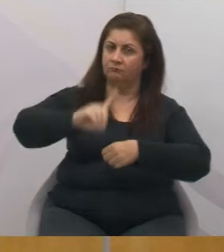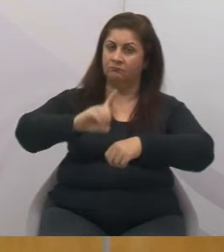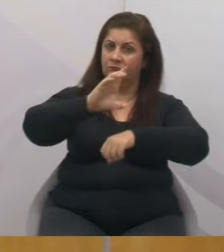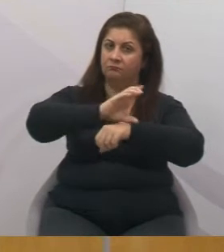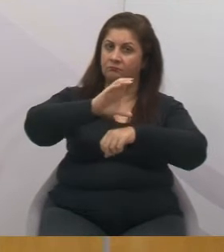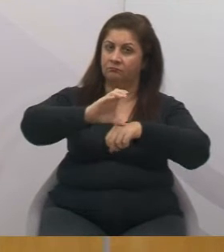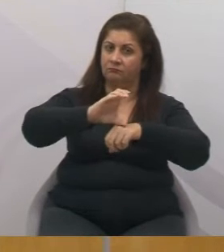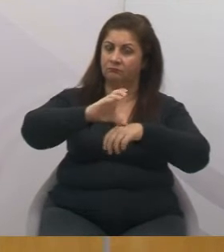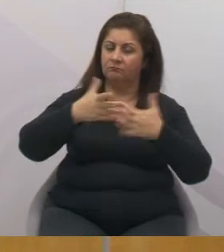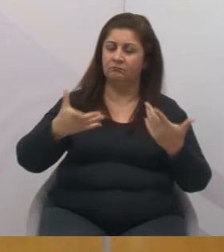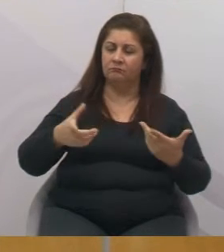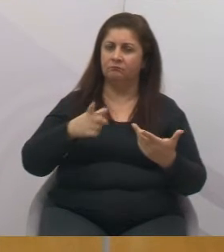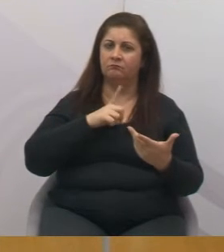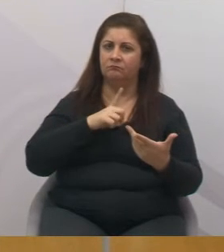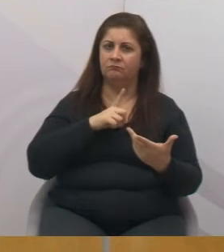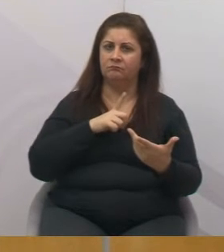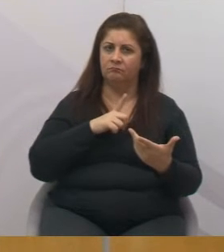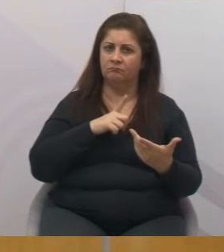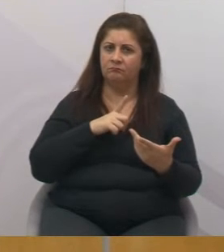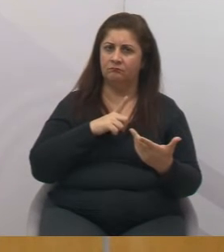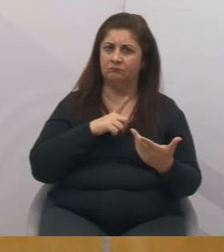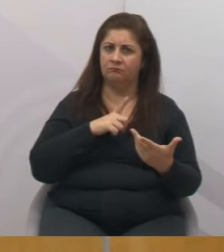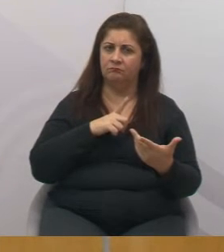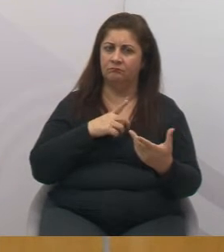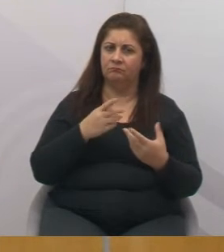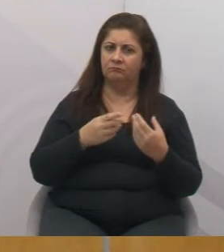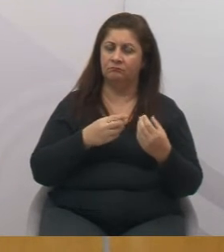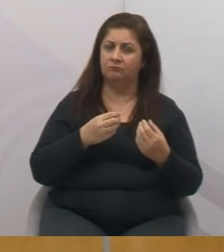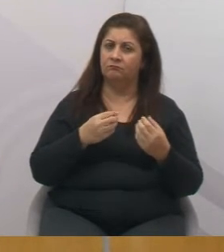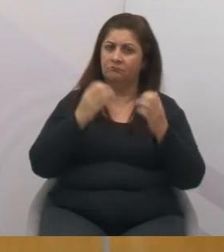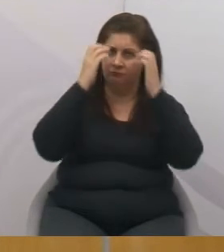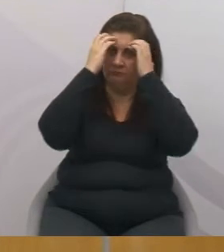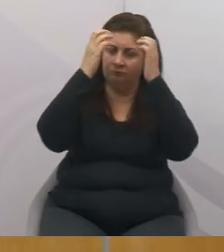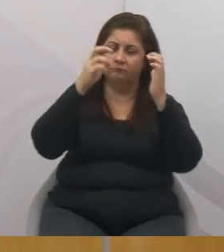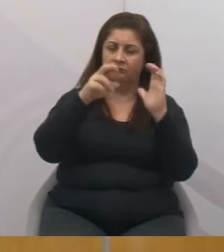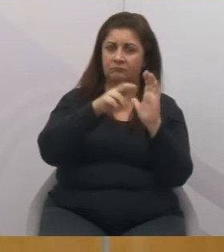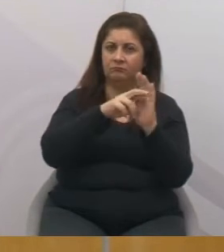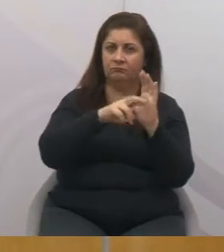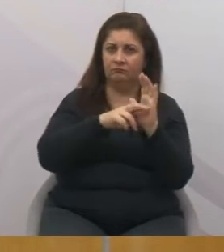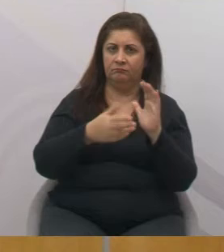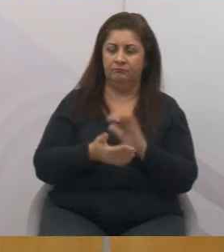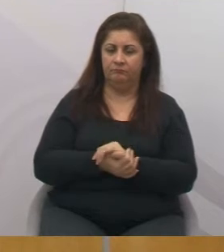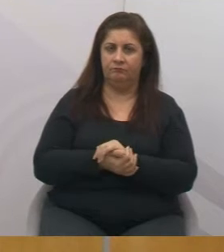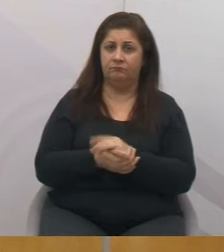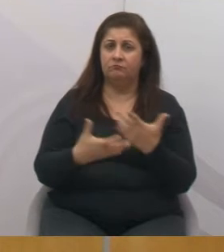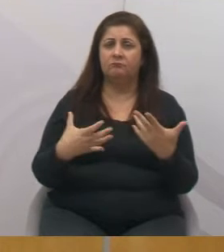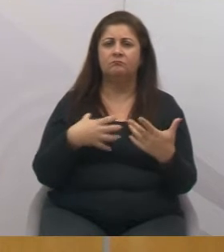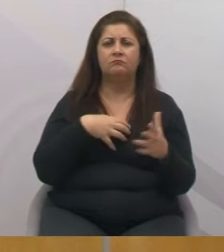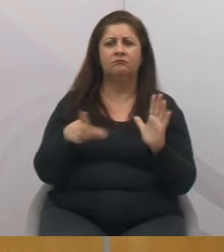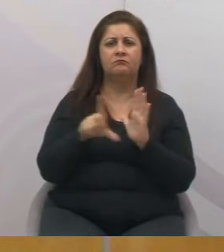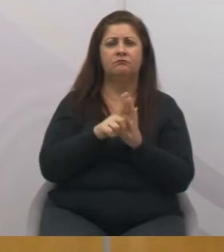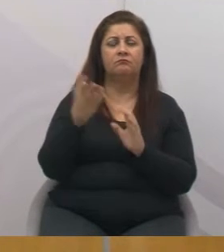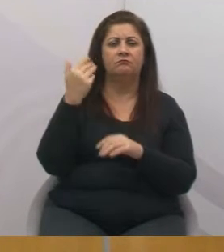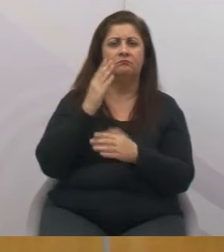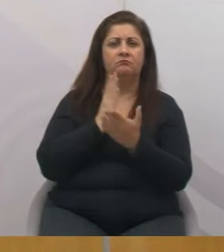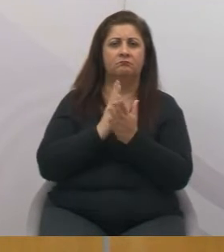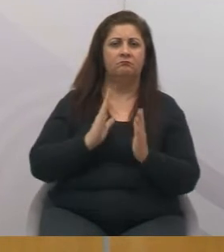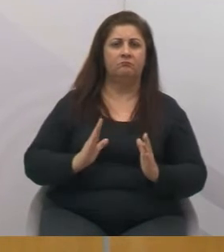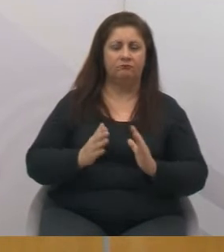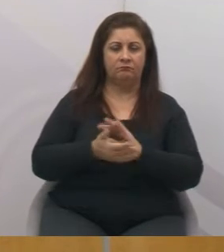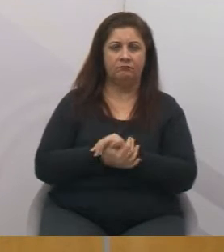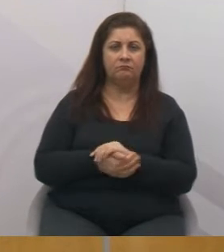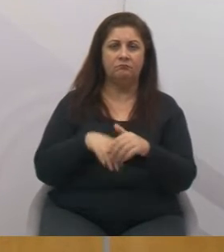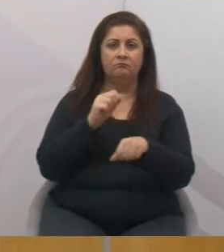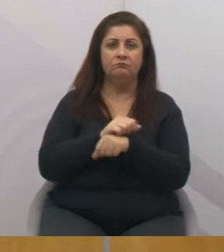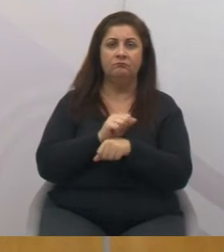constitucional existe aplicabilidade das normas, e esse tipo de lei que estava parada, dependendo de